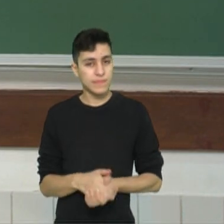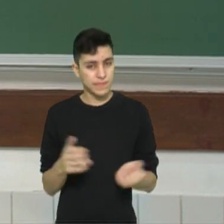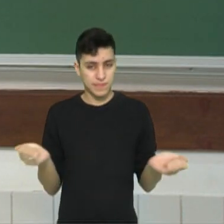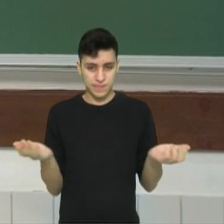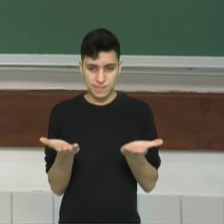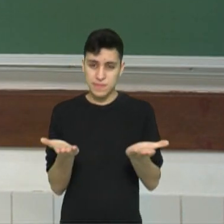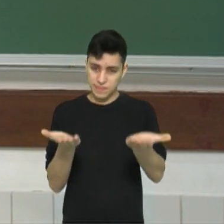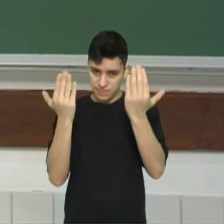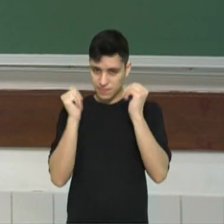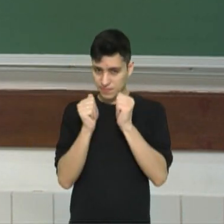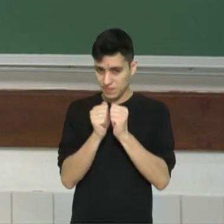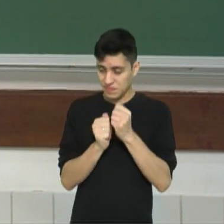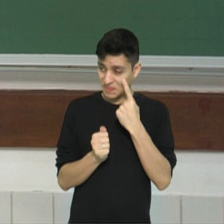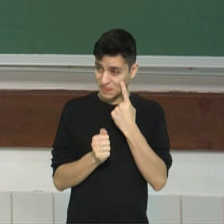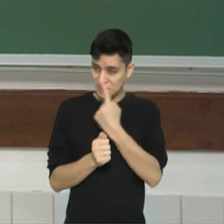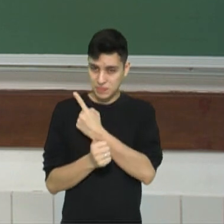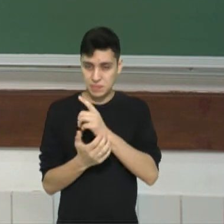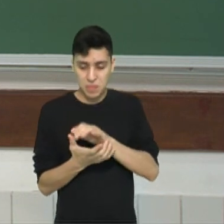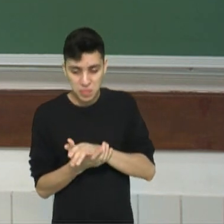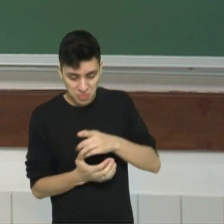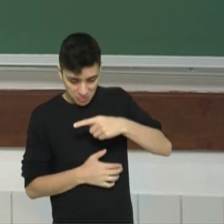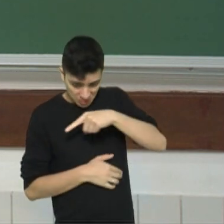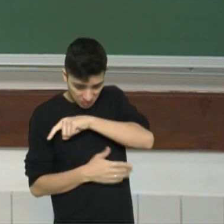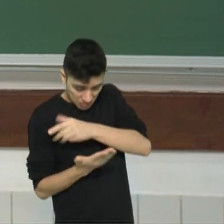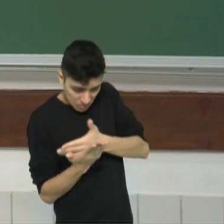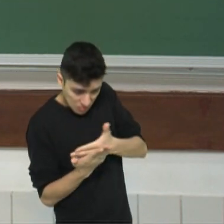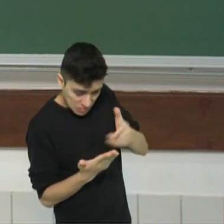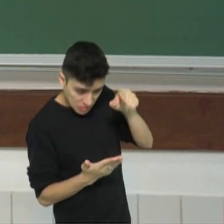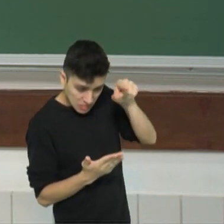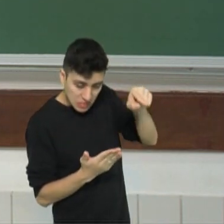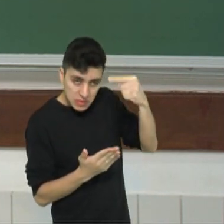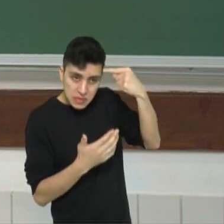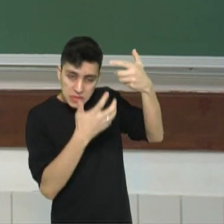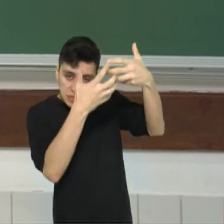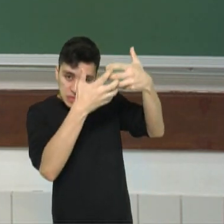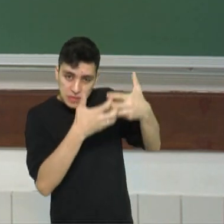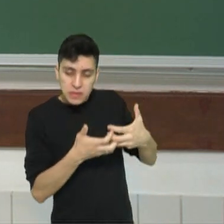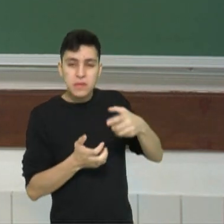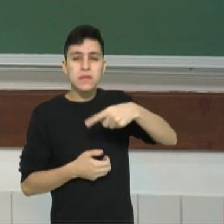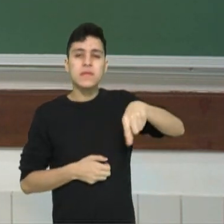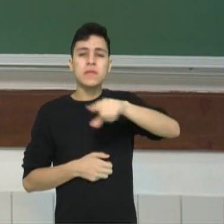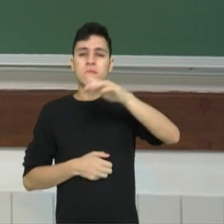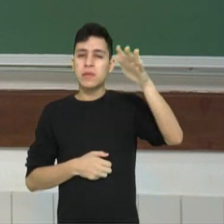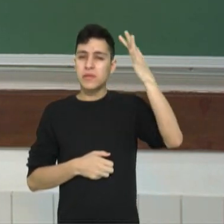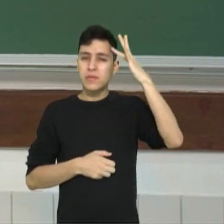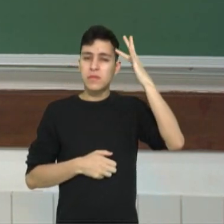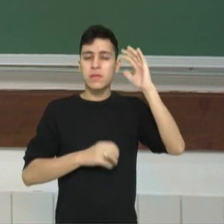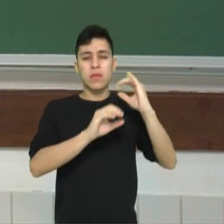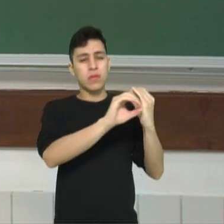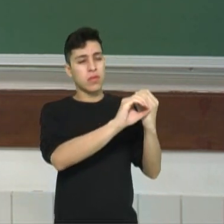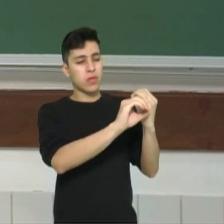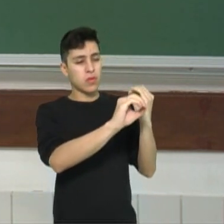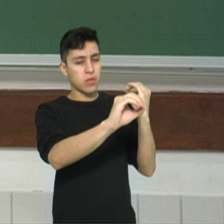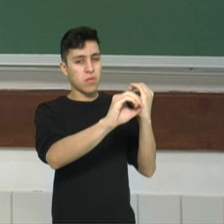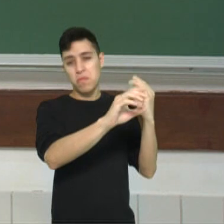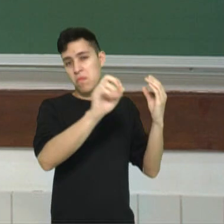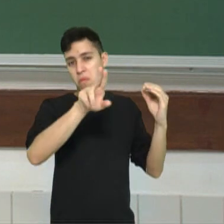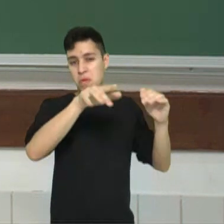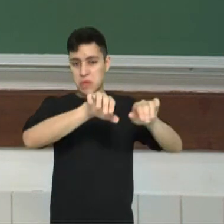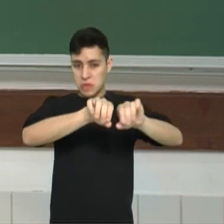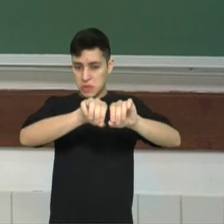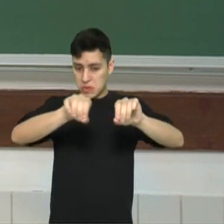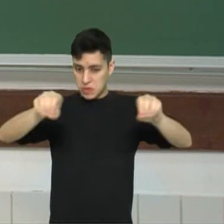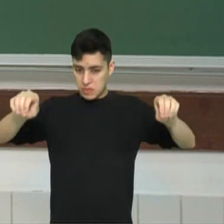Vamos lá então, queridos alunos. Quando a gente começa a estar trabalhando com essa ideia, imagina um tubo que você vai ter ali. Então, como as duas extremidades ali